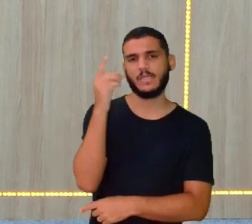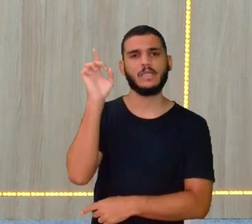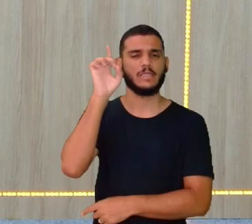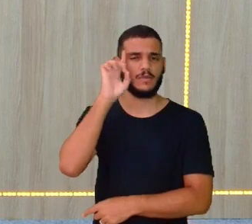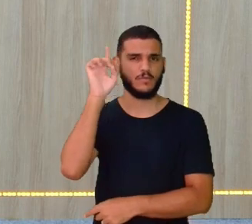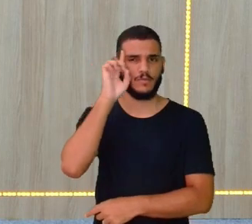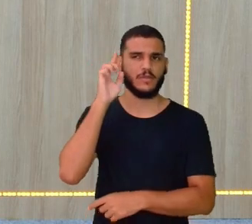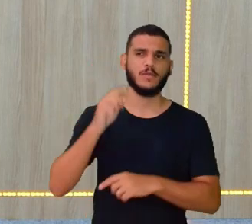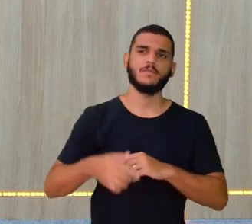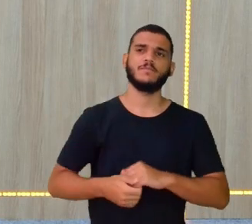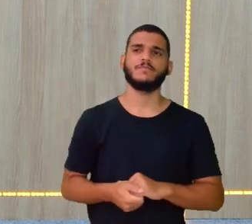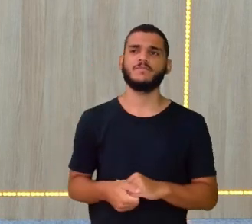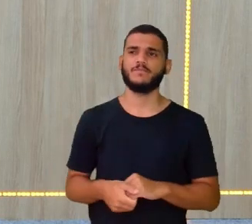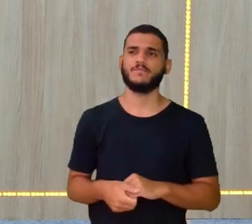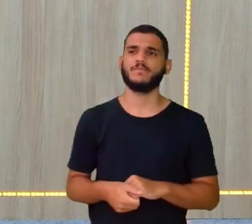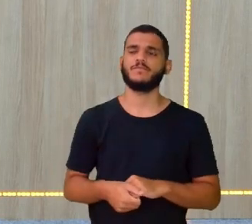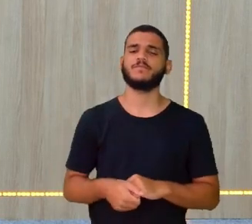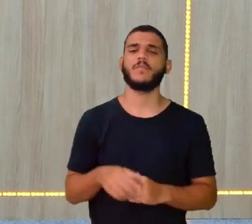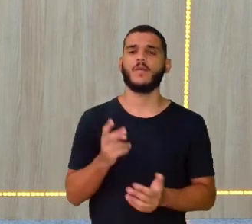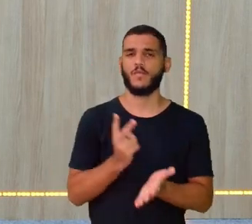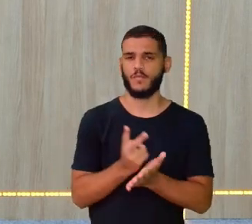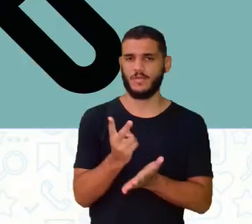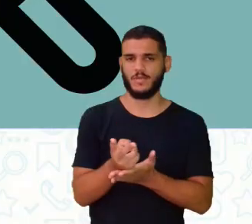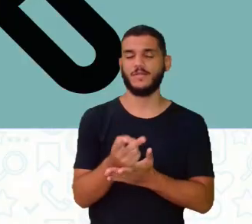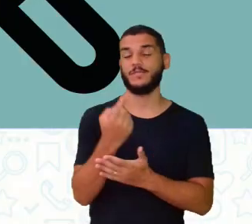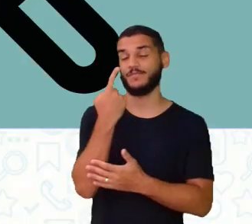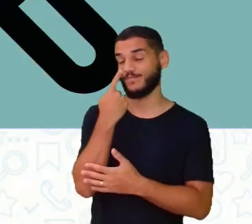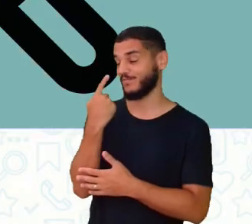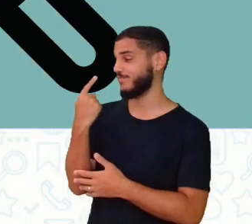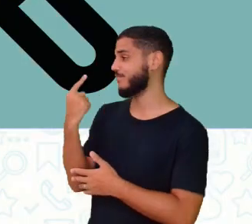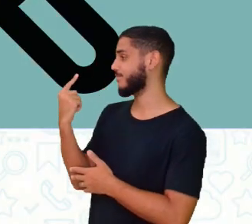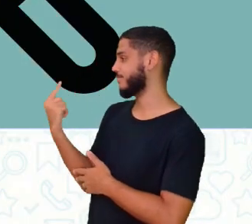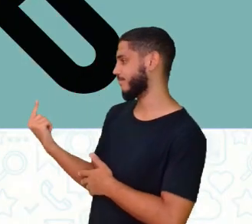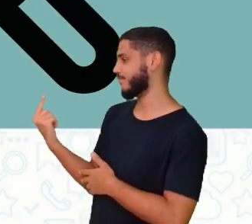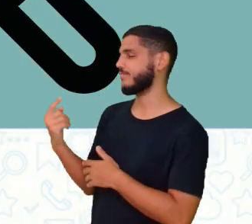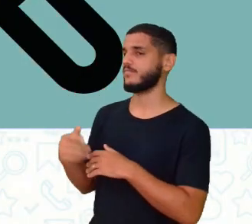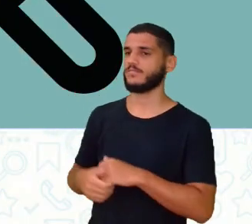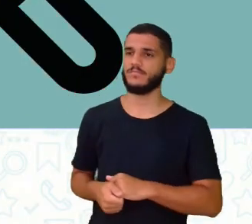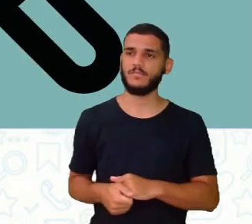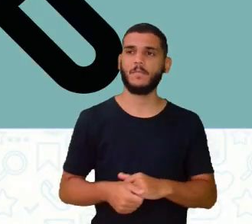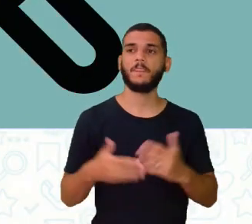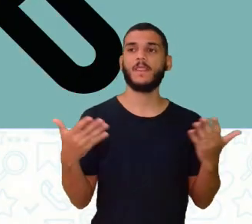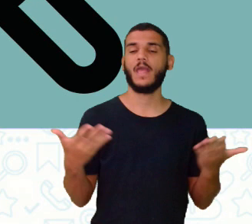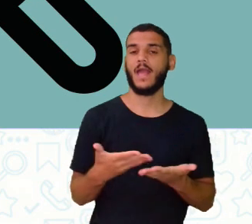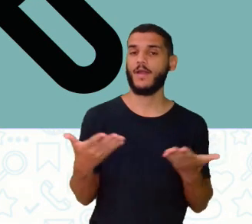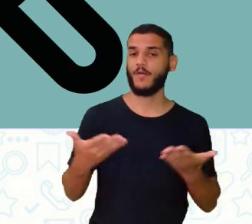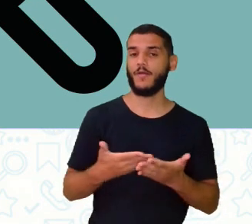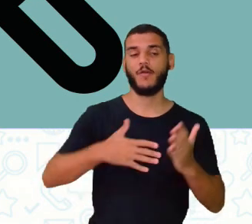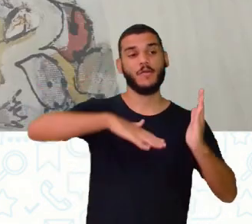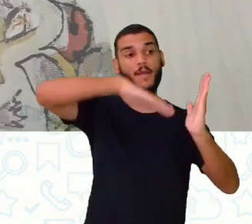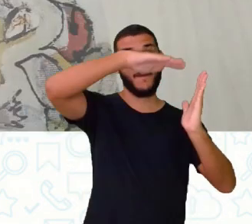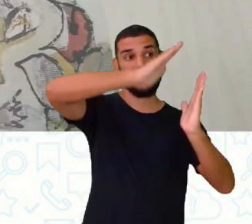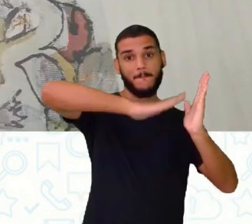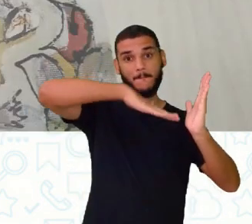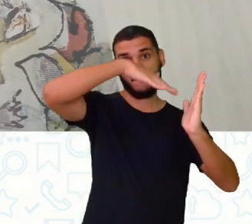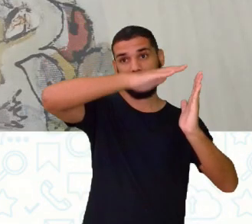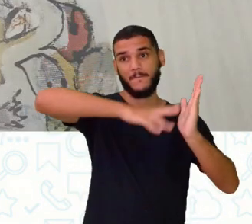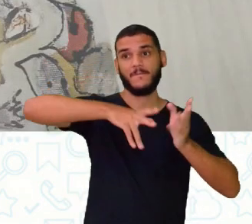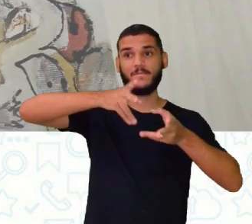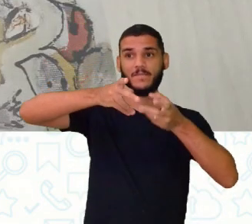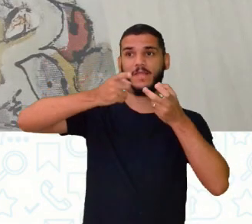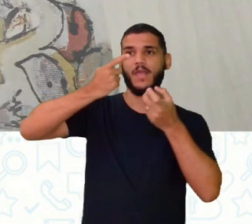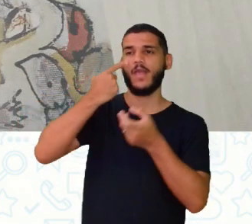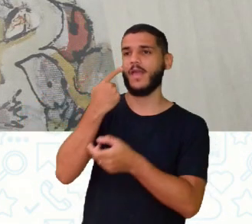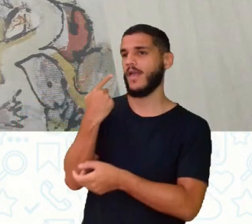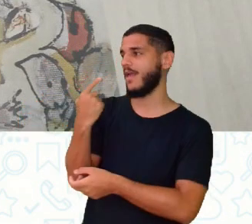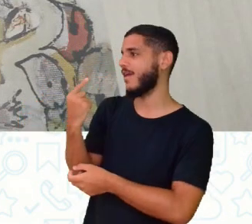dia. Vamos seguindo. Então, agora, analise essa pintura, não é?